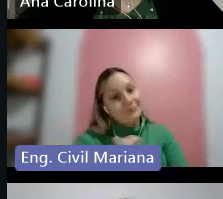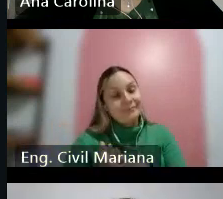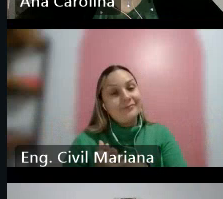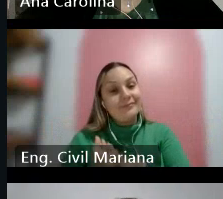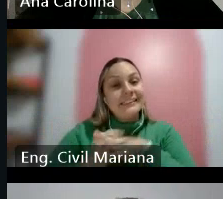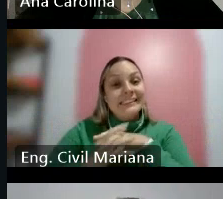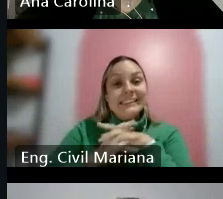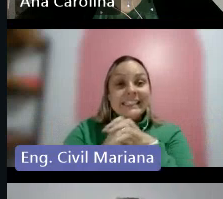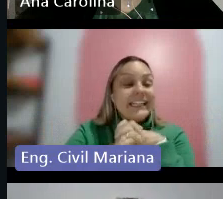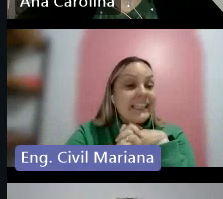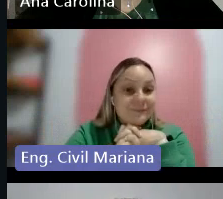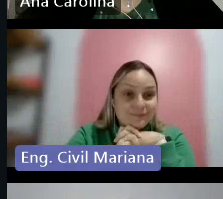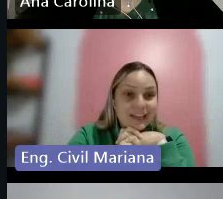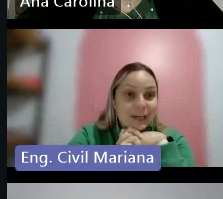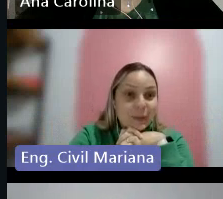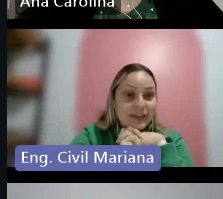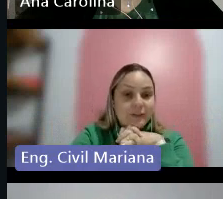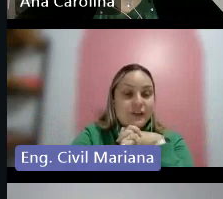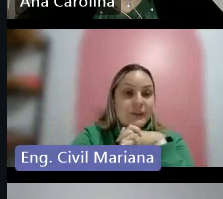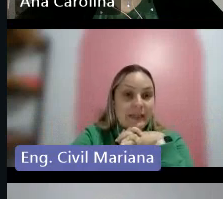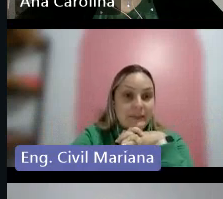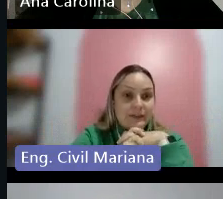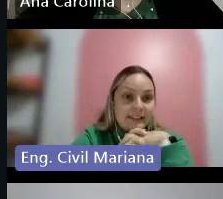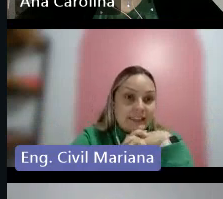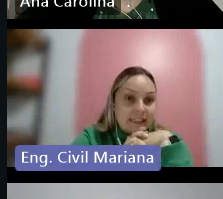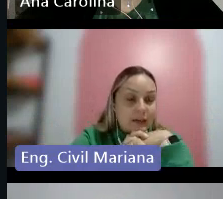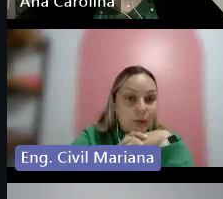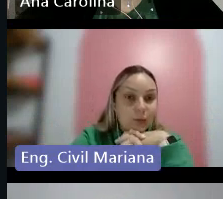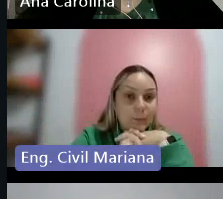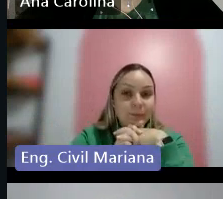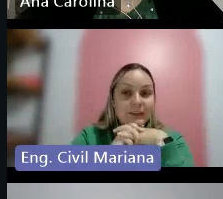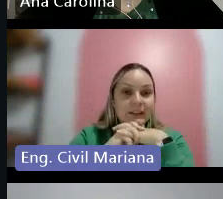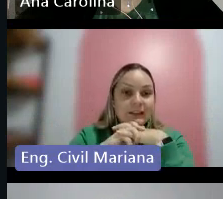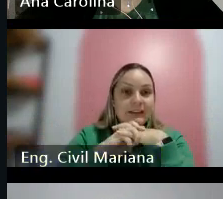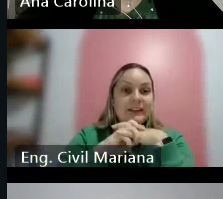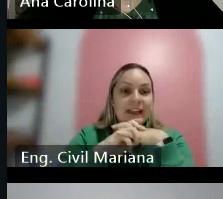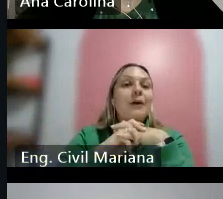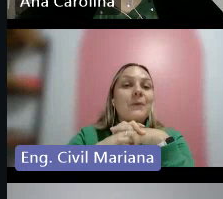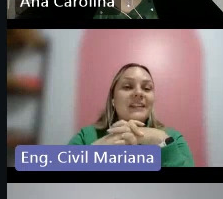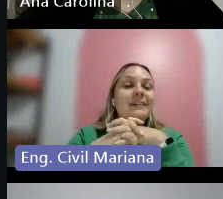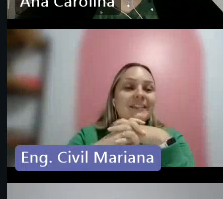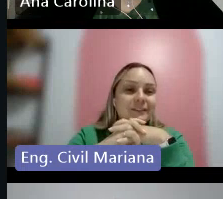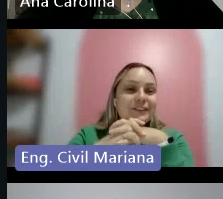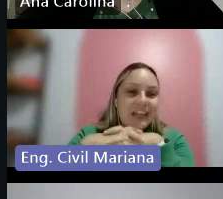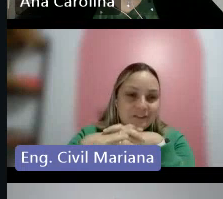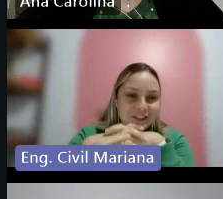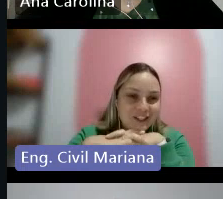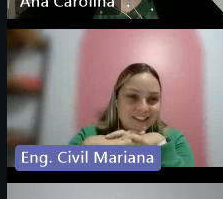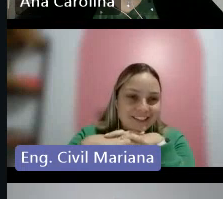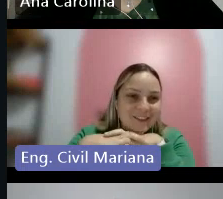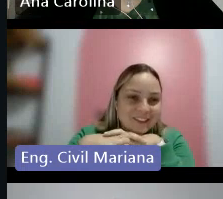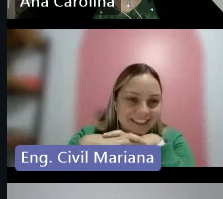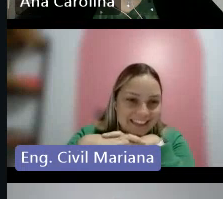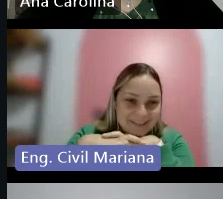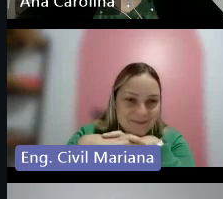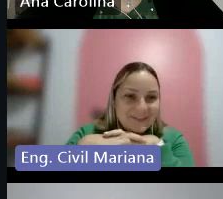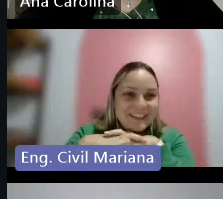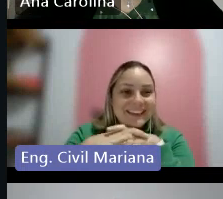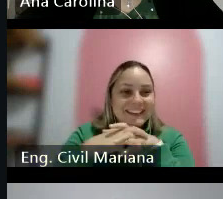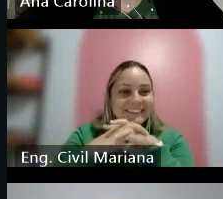estava. E agora que eu fui chamada para fazer esse laudo, é o mesmo caso do shaft que